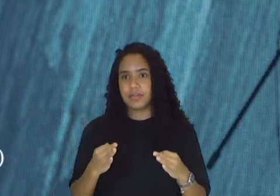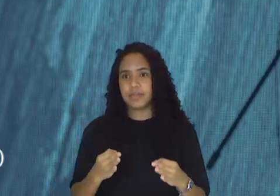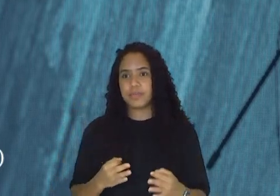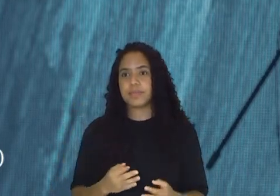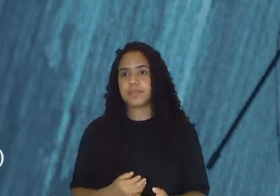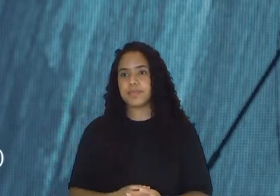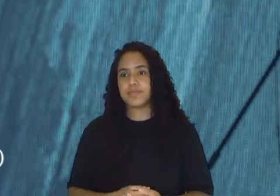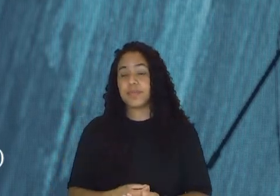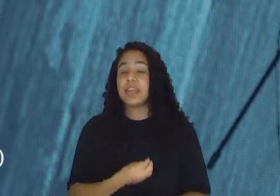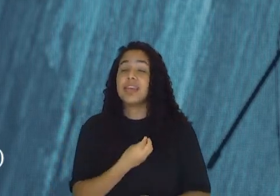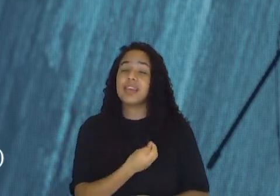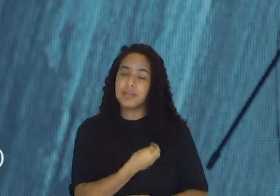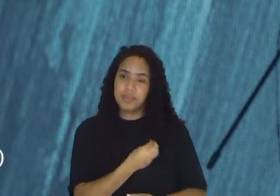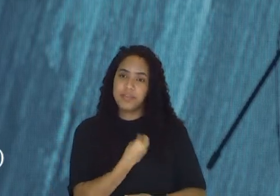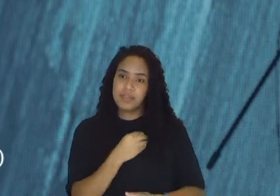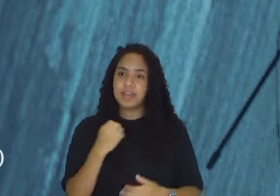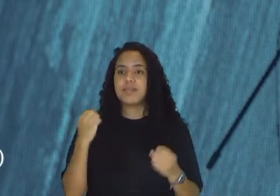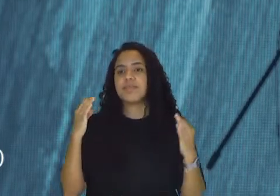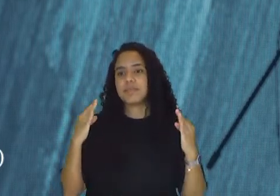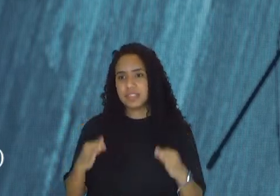Todas as vezes que